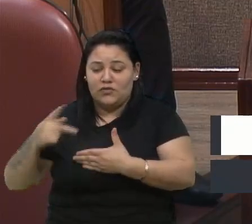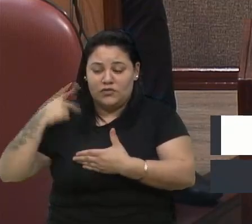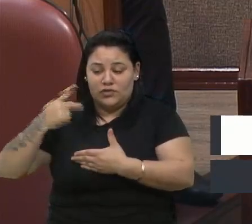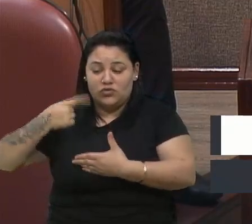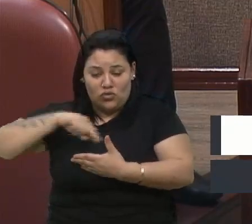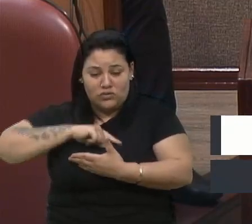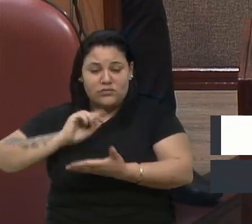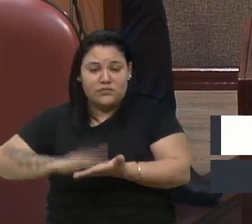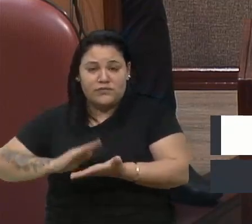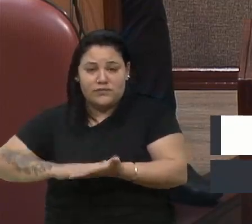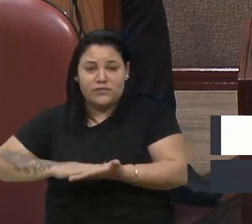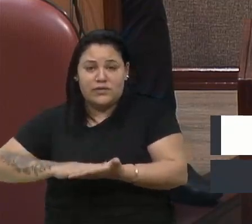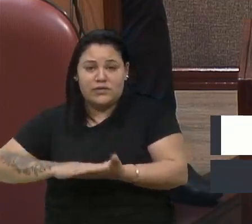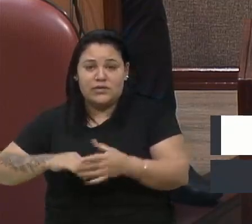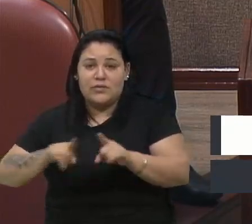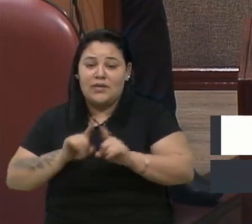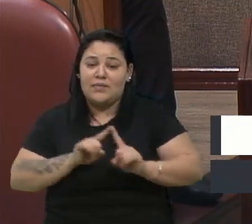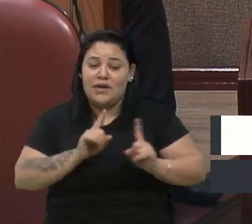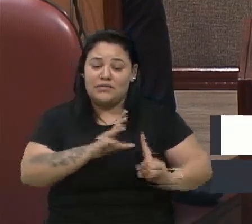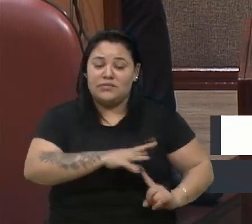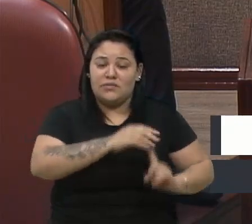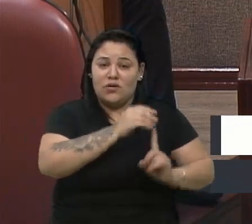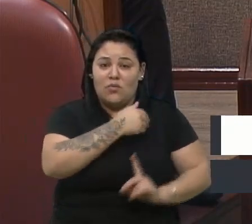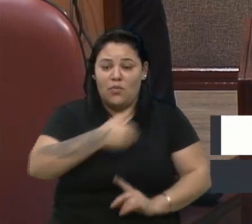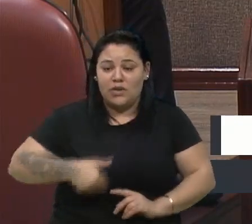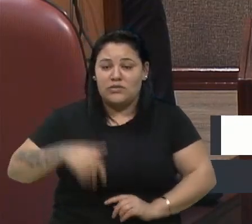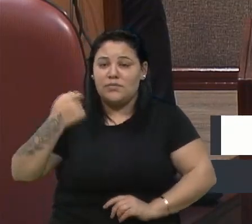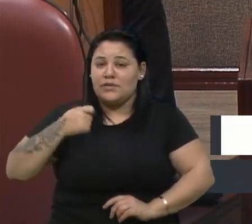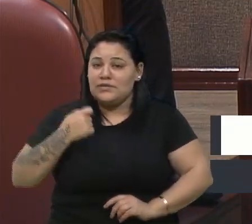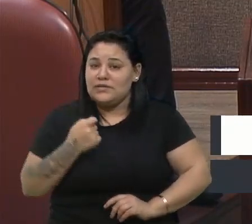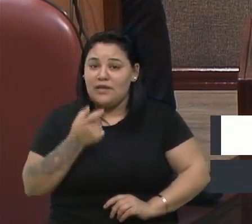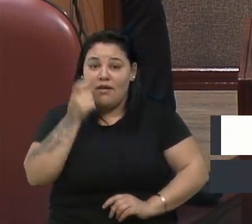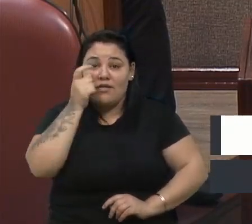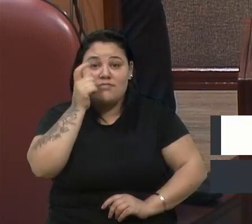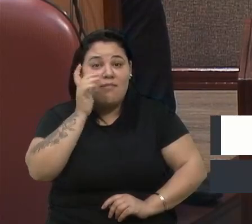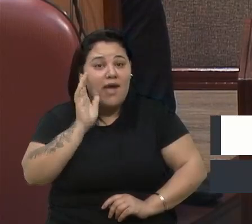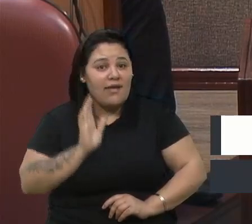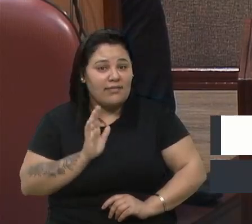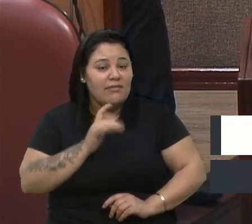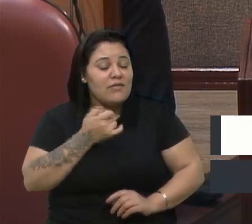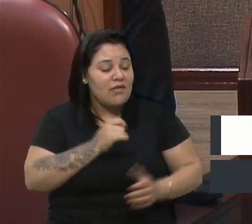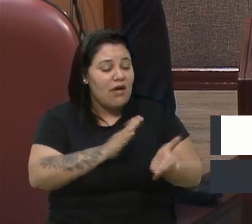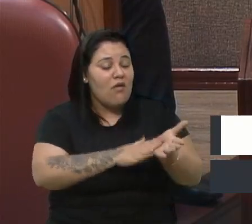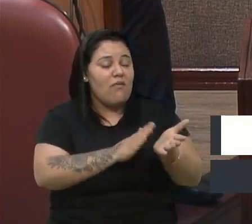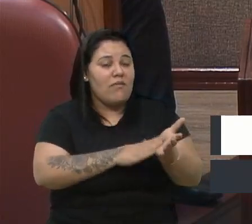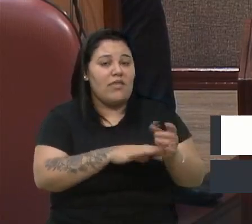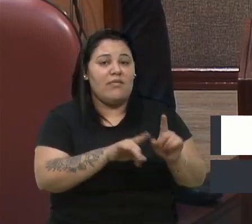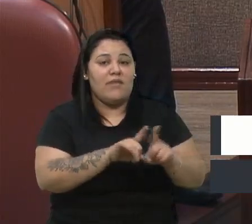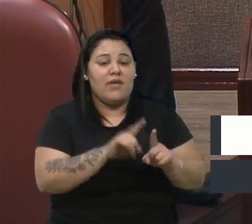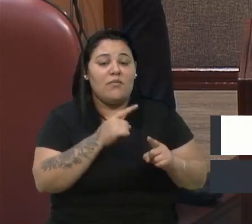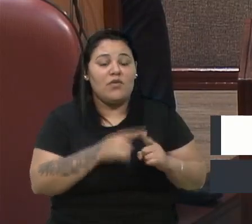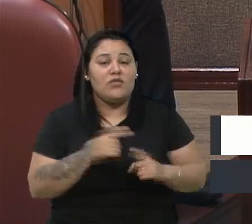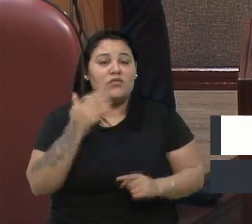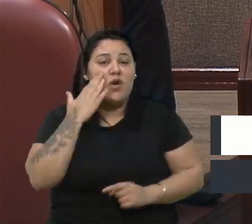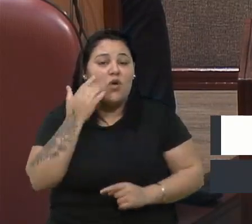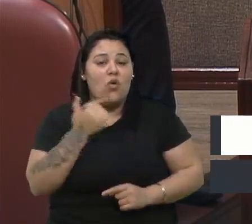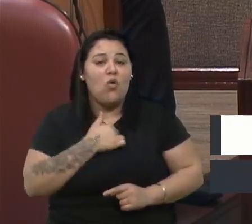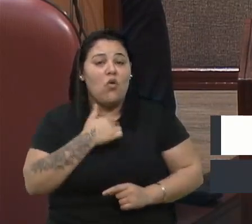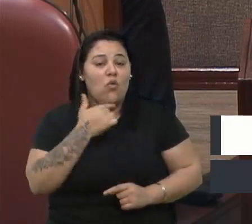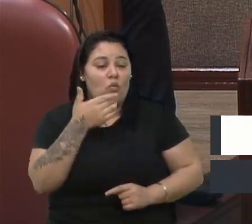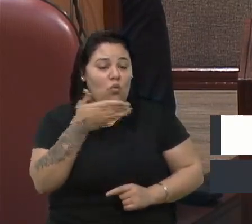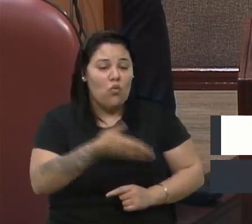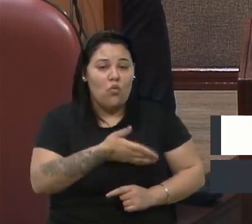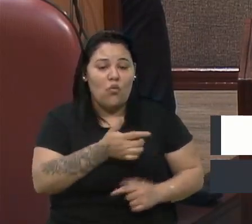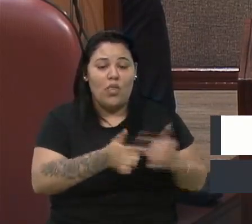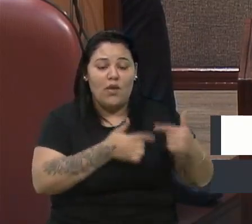fazer, mas que, principalmente, a população precisa estar atenta e precisa cobrar. Porque eu sei que hoje eu estou aqui, estou trabalhando